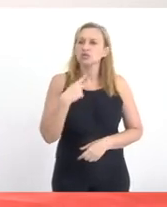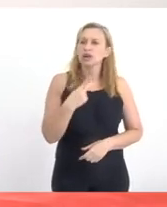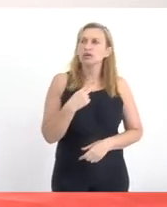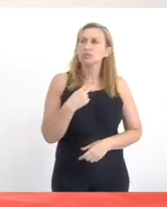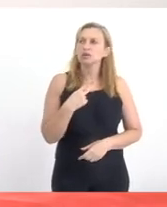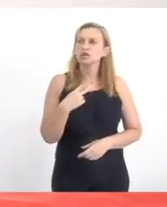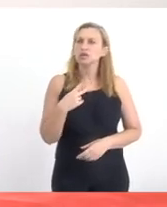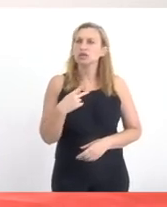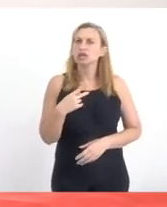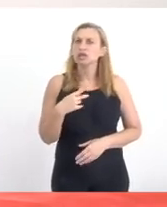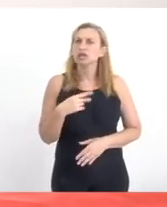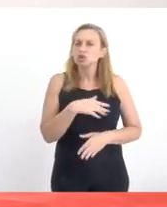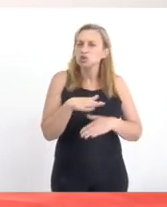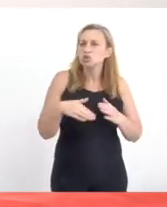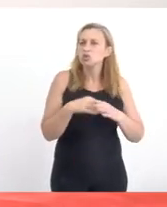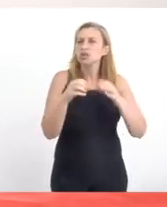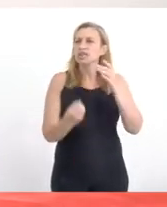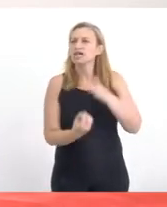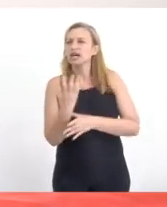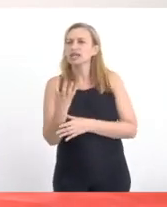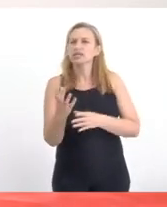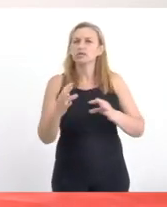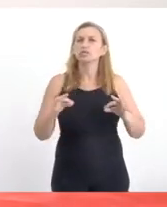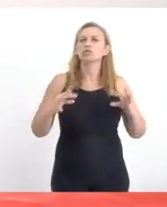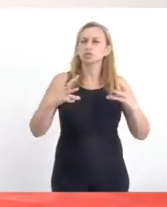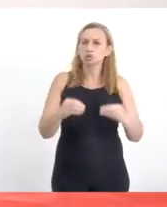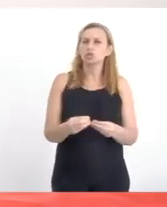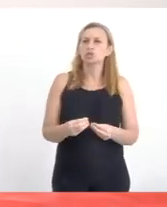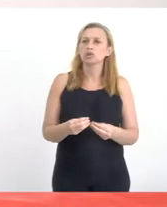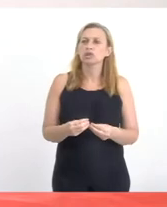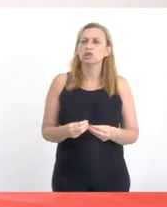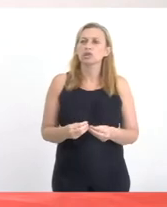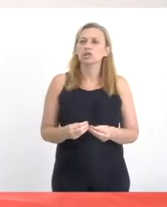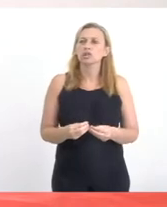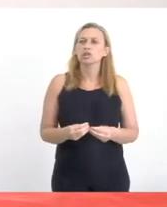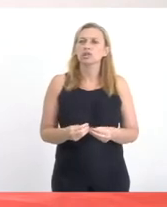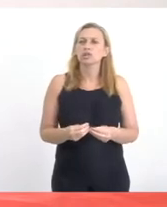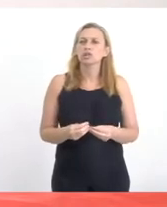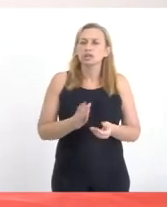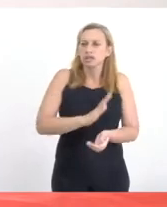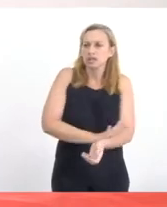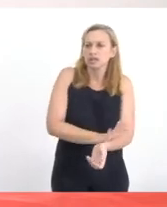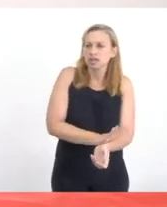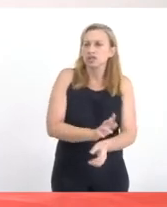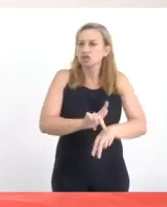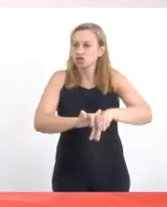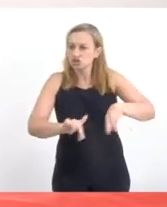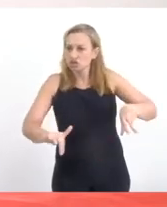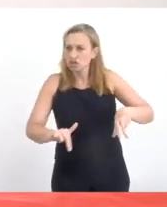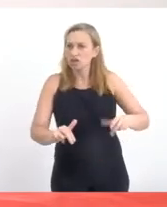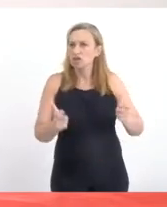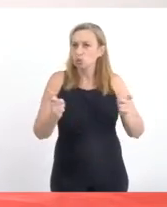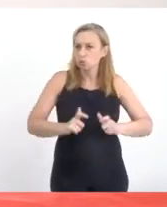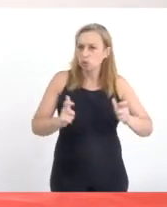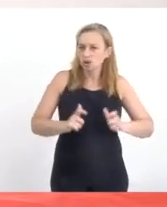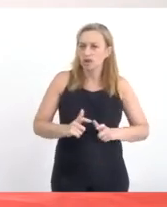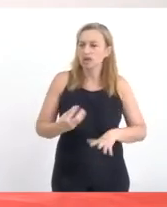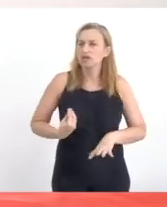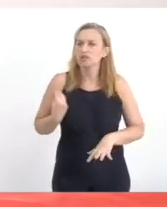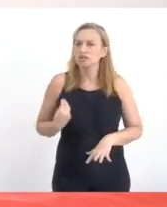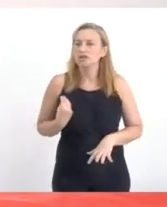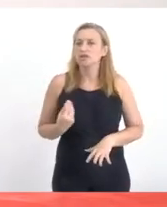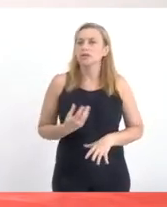faz todo ela construção desse Panorama esse recorte racial de gênero e território